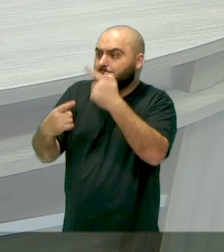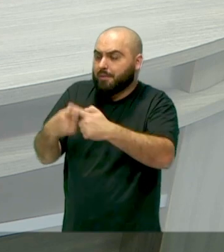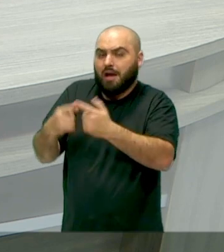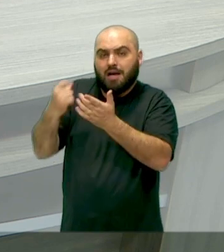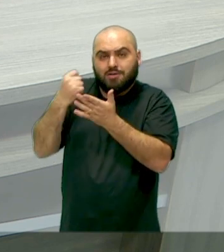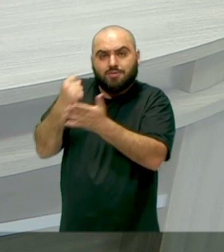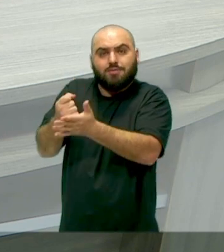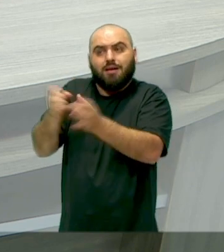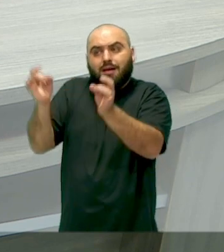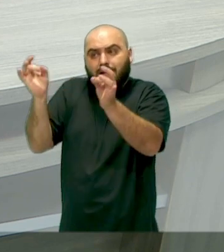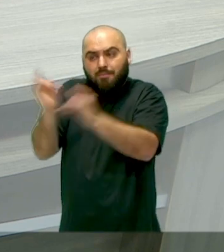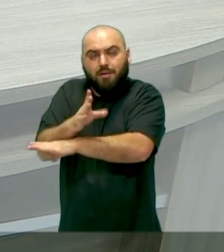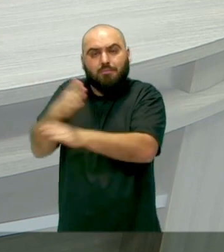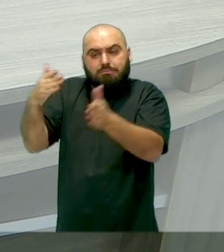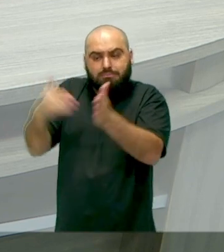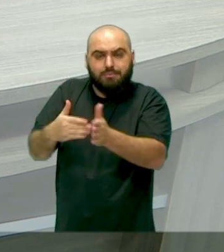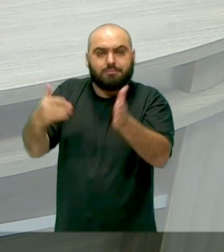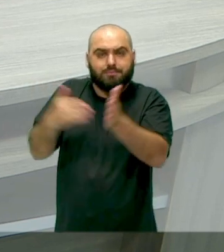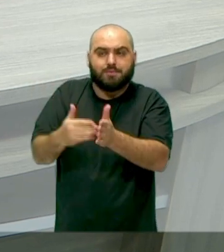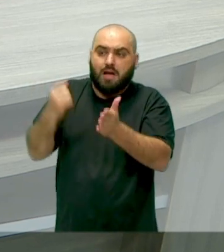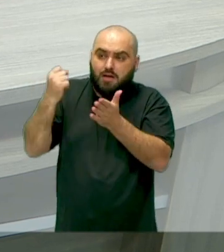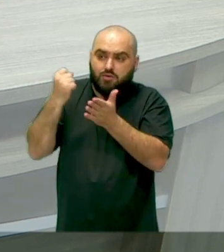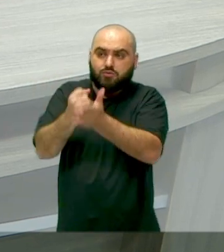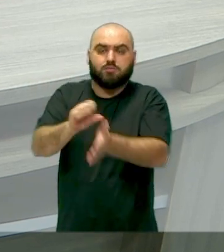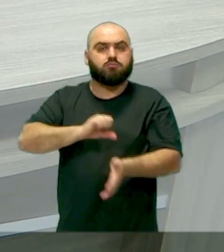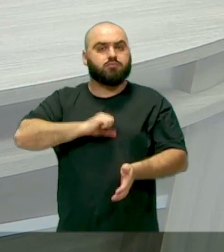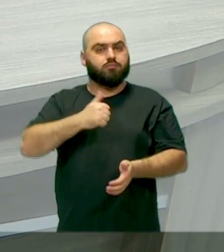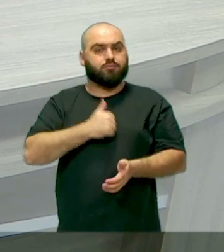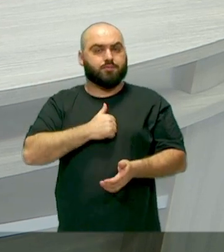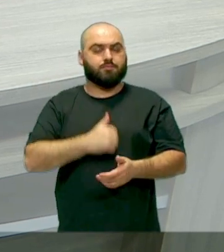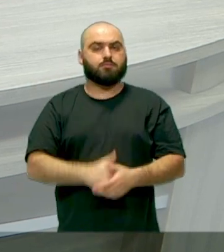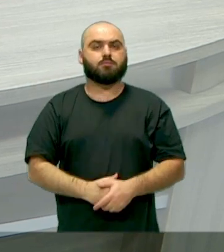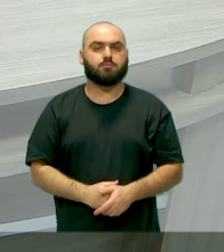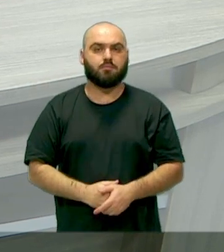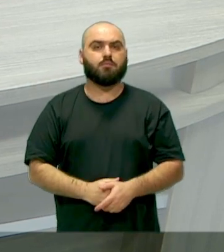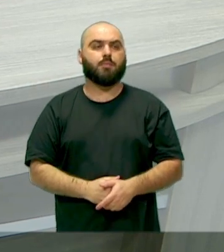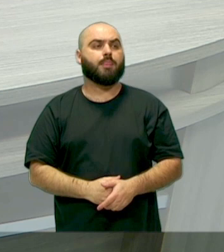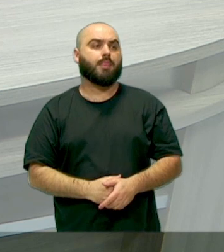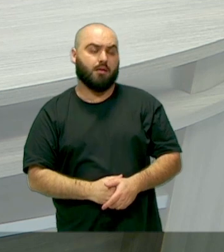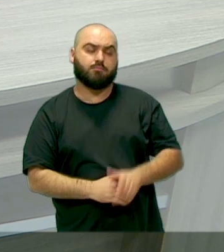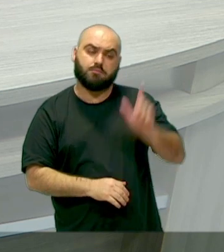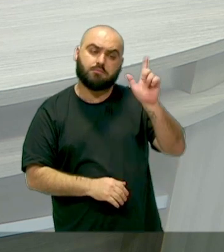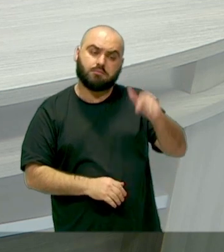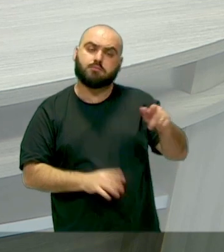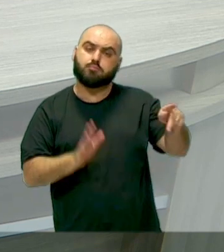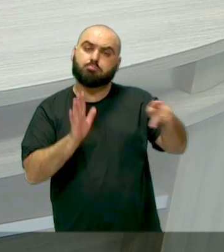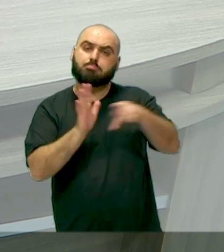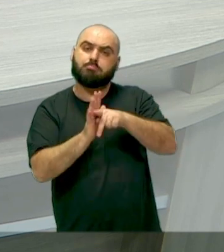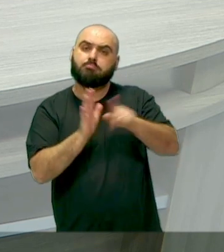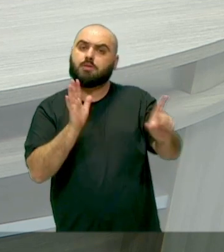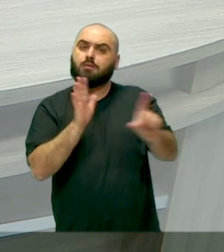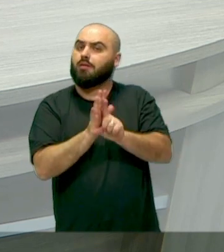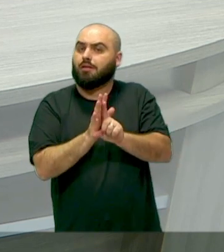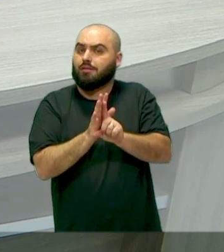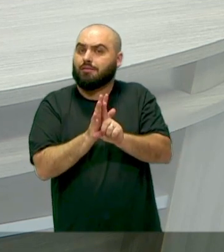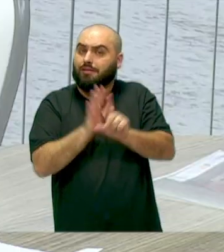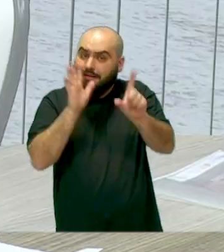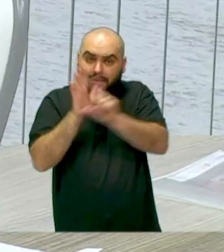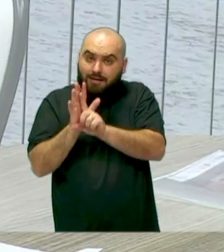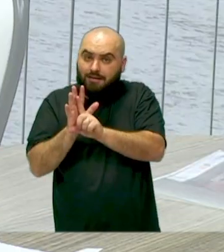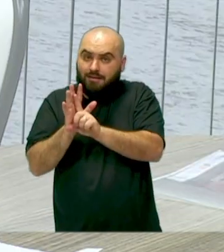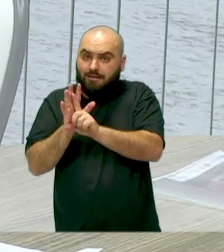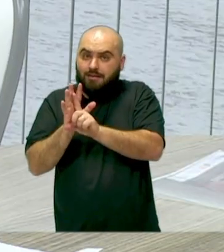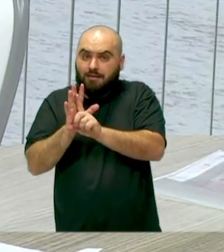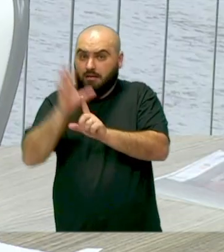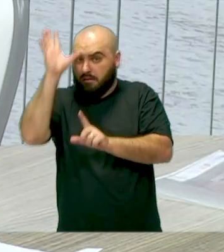mitos e ajuda também na questão da autoestima. Né? Mas a própria lei, né, que é uma lei, e pelo que